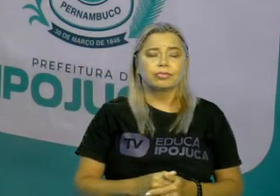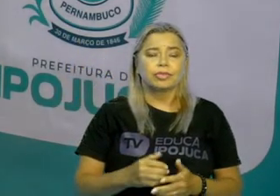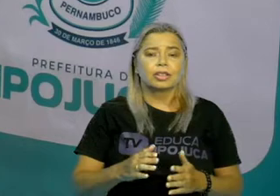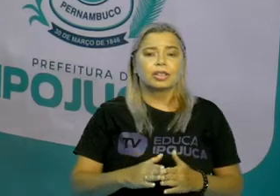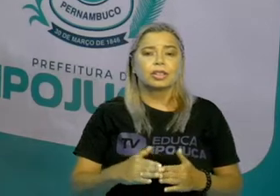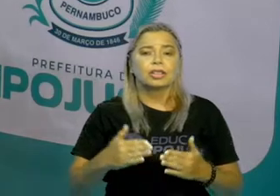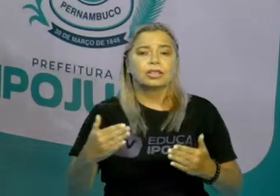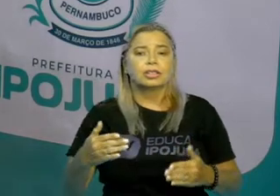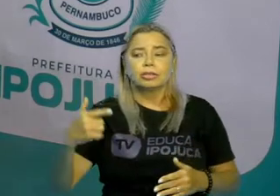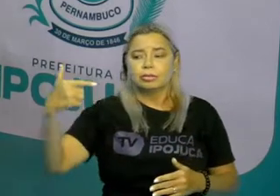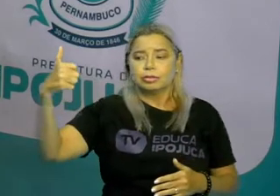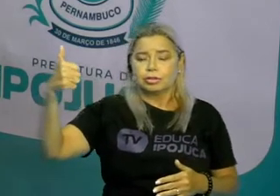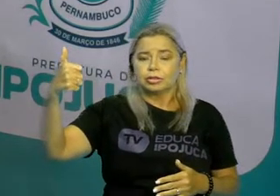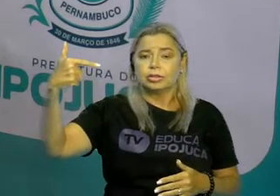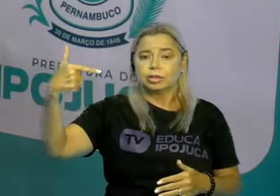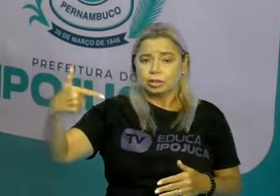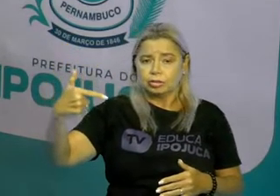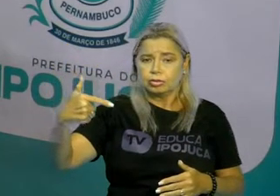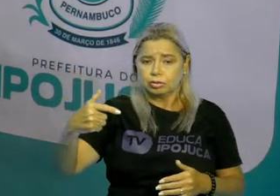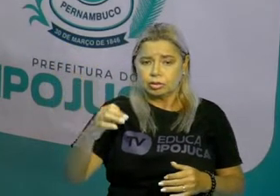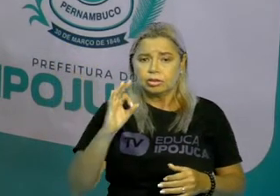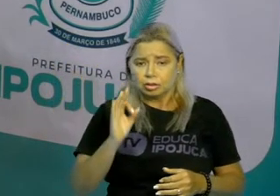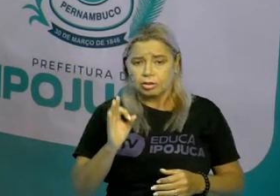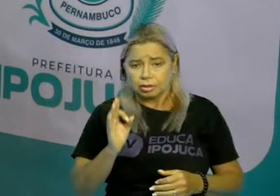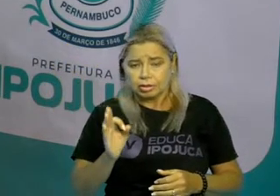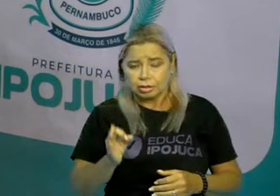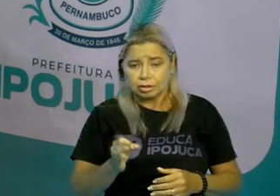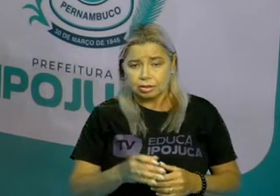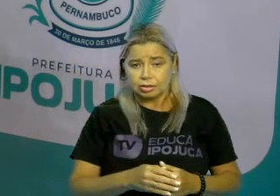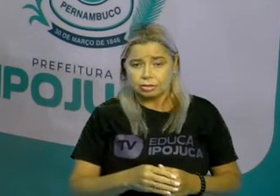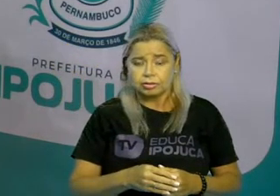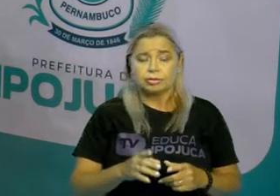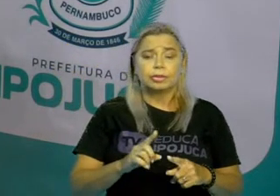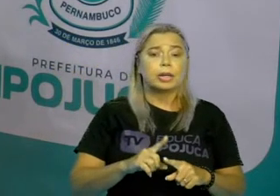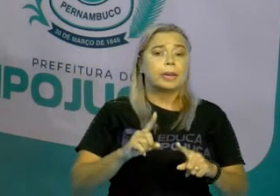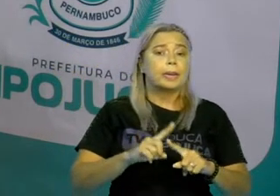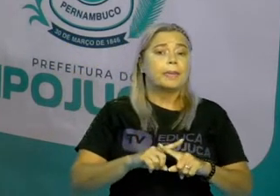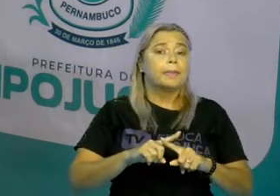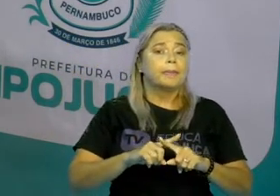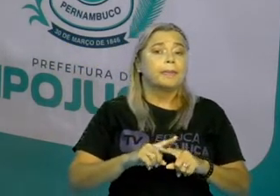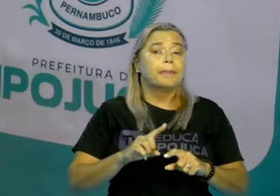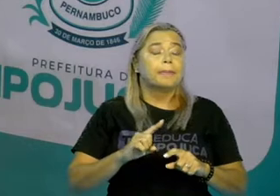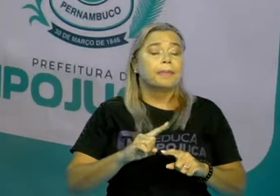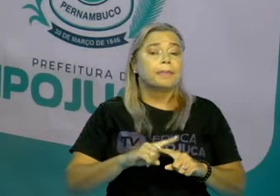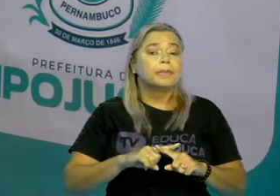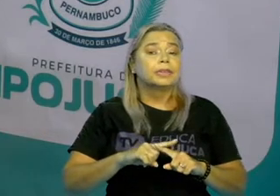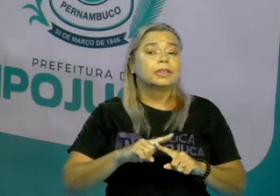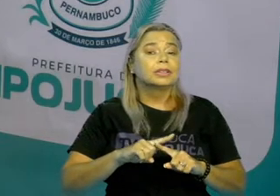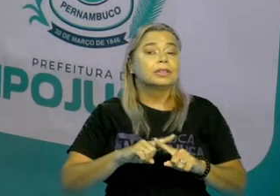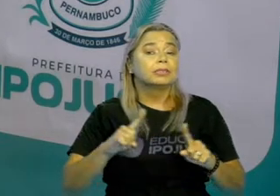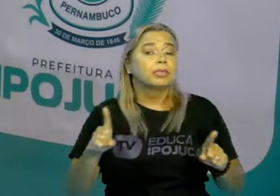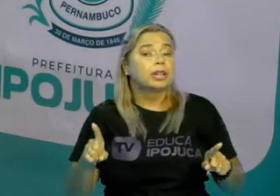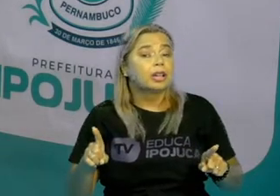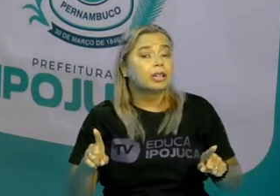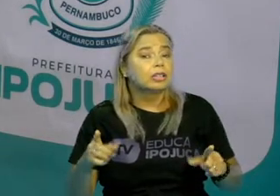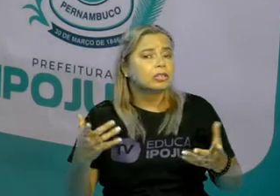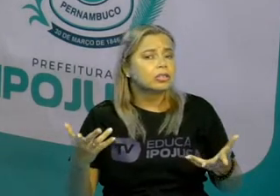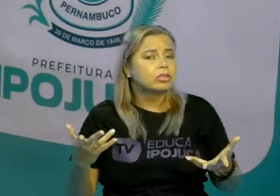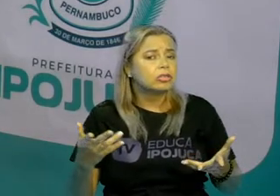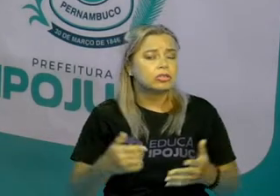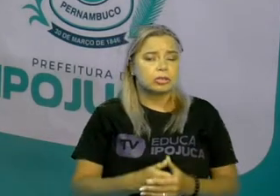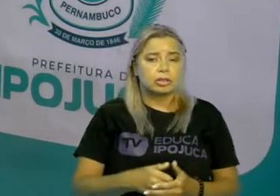Na primeira e na segunda parte, a gente já tem 12, não é isso, pessoal? Mas tem a terceira linha, que é a terceira parte. Então, eu tenho 12 com mais